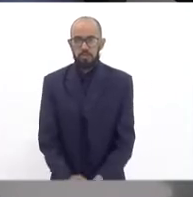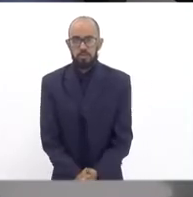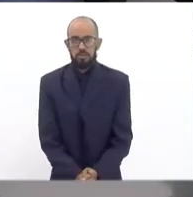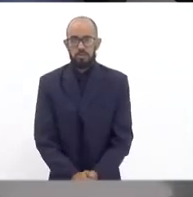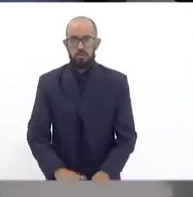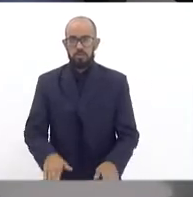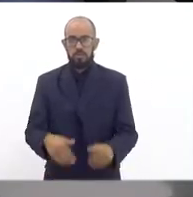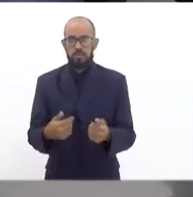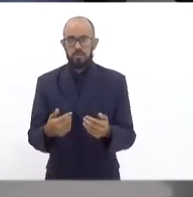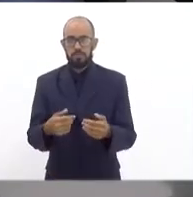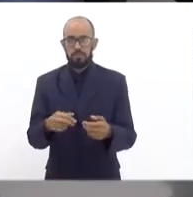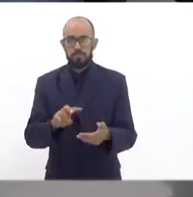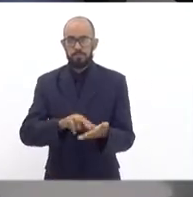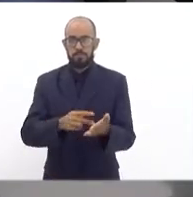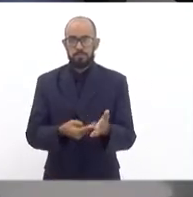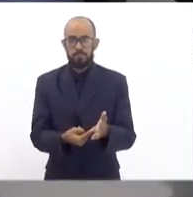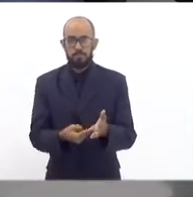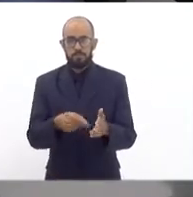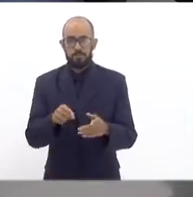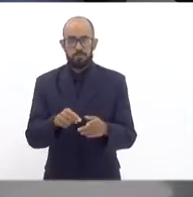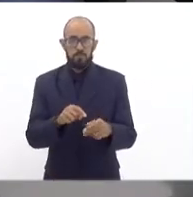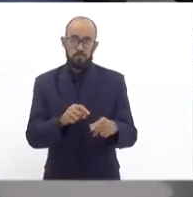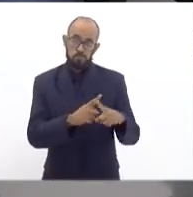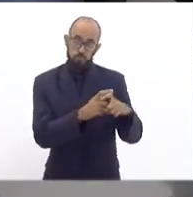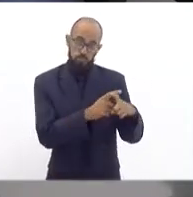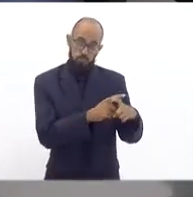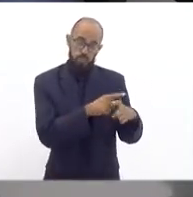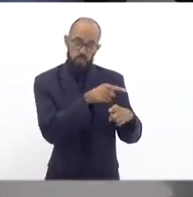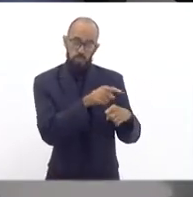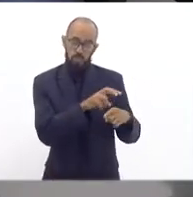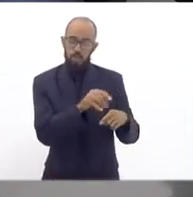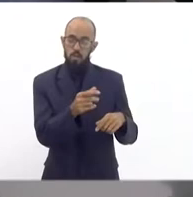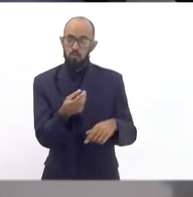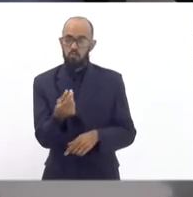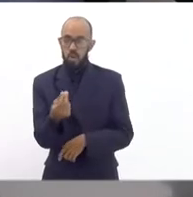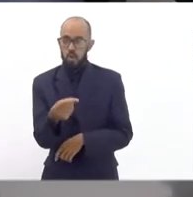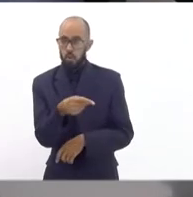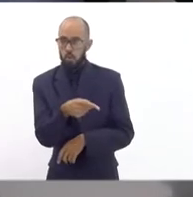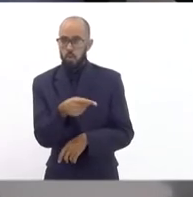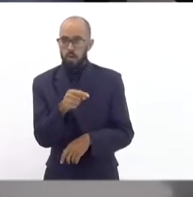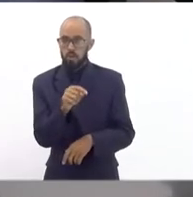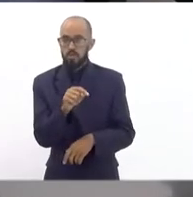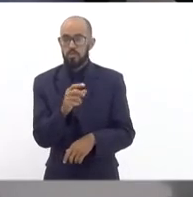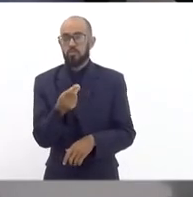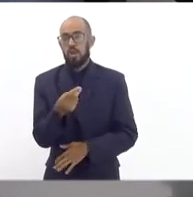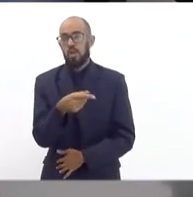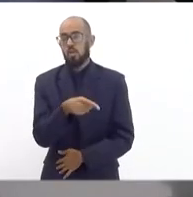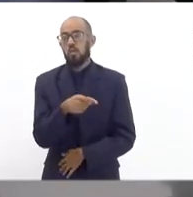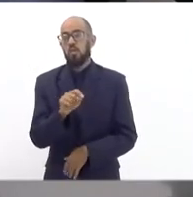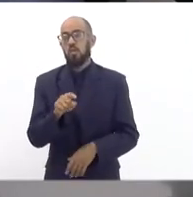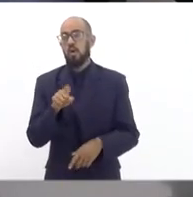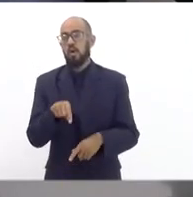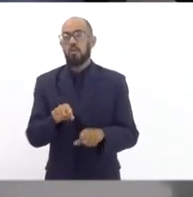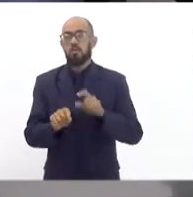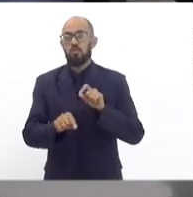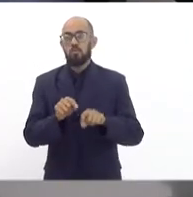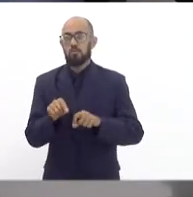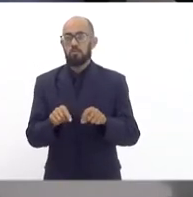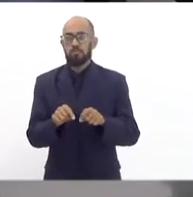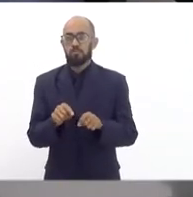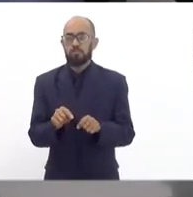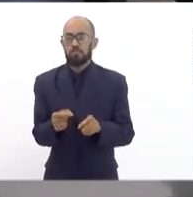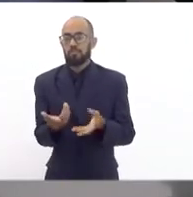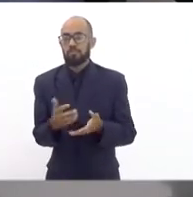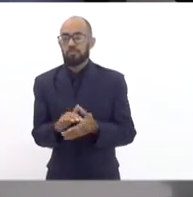está ali definida, multiplica vezes 90 centavos, vai dar um valor. Esse valor, ele como poderia ser,